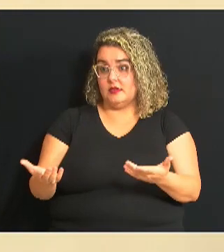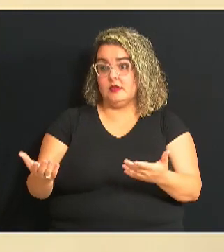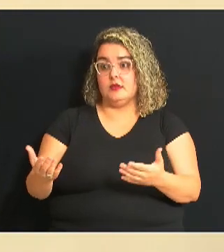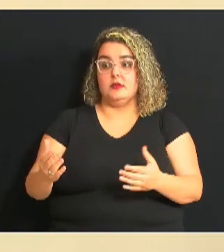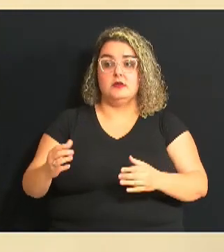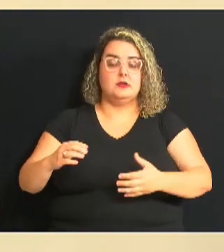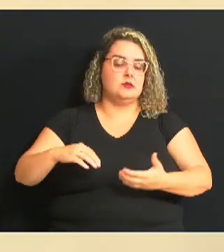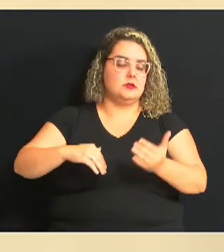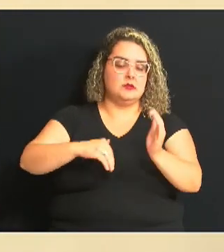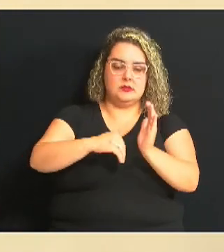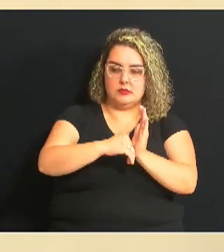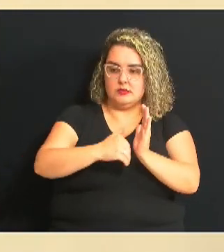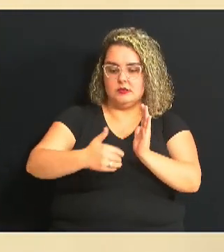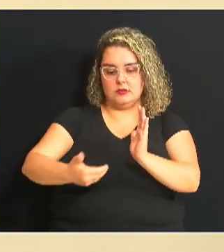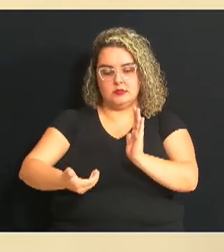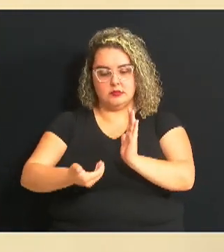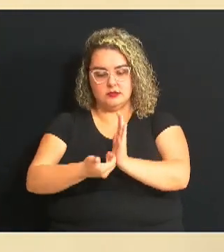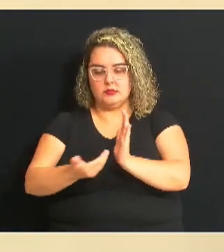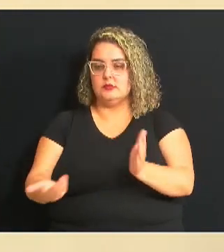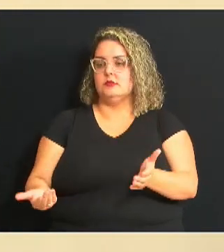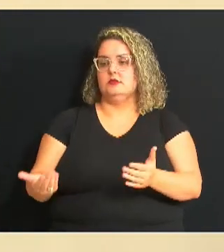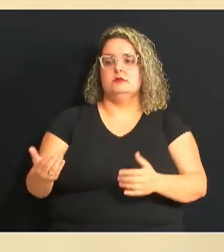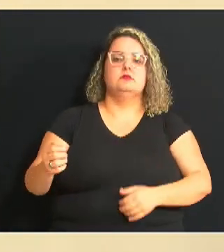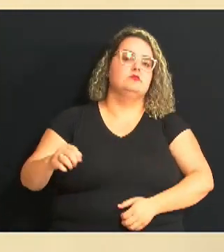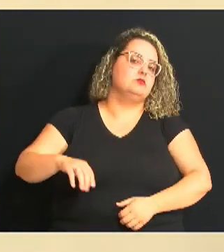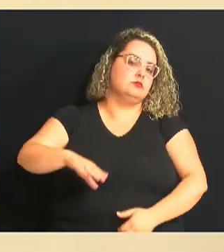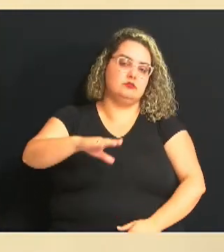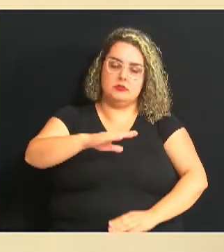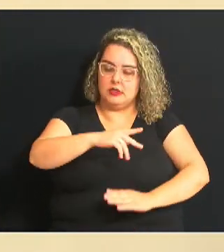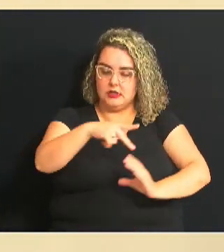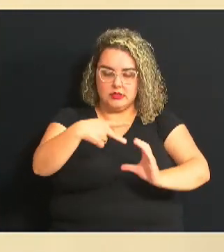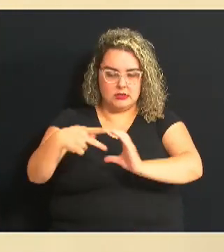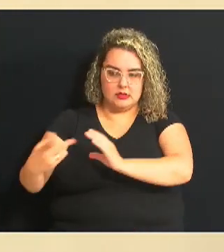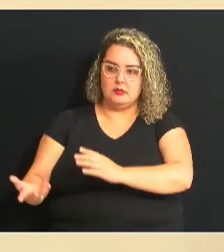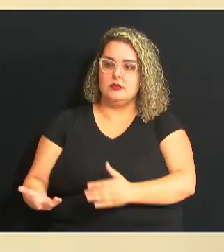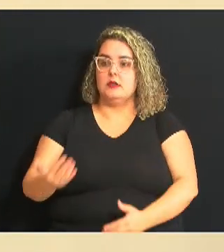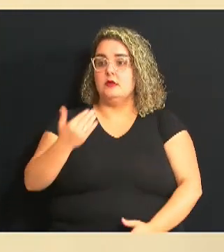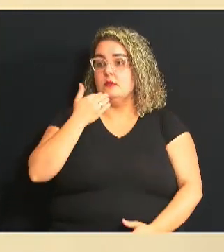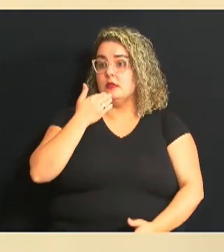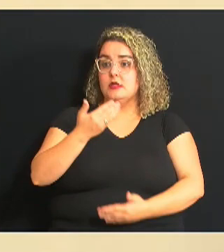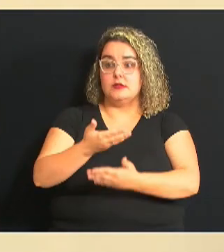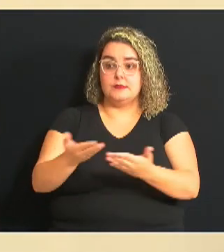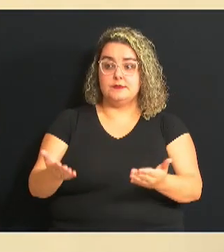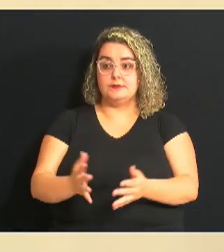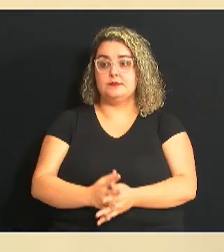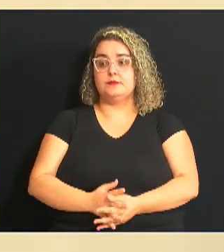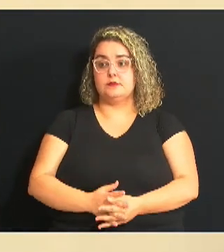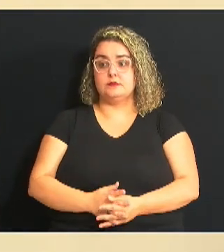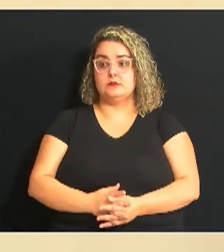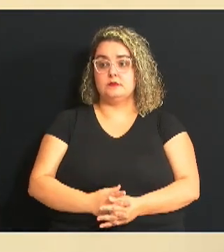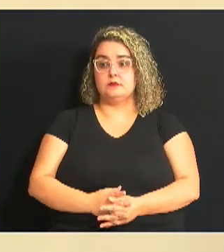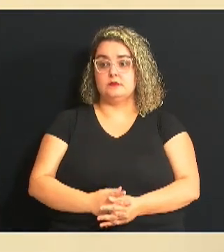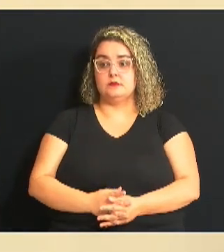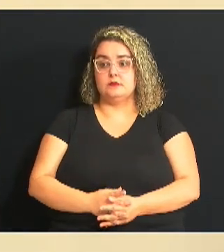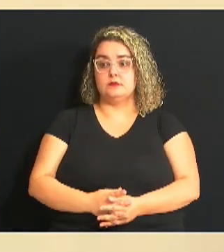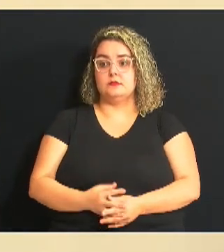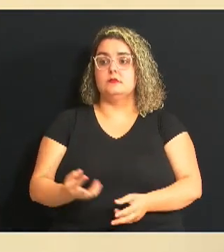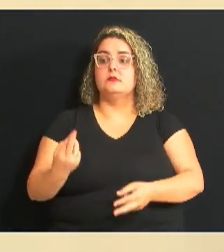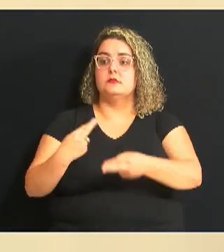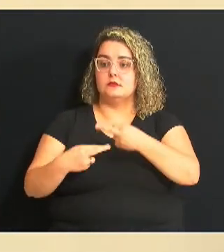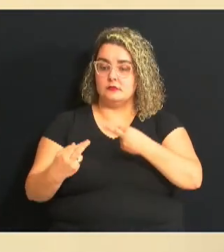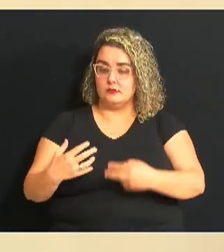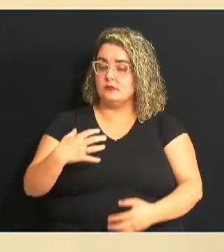estaduais, municipais e federais. Então, eu peço para vocês que se relacionem da melhor